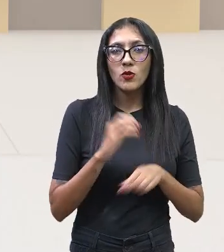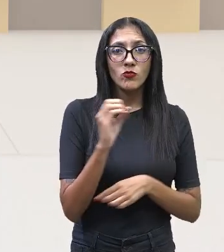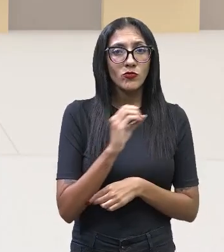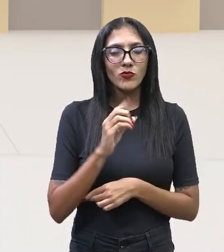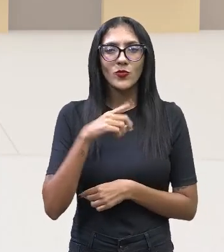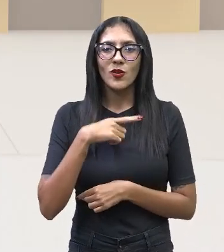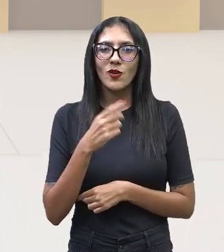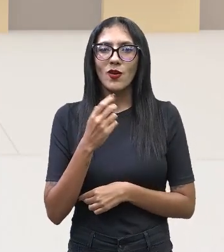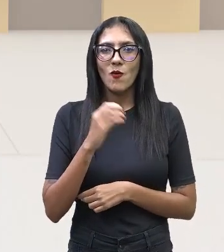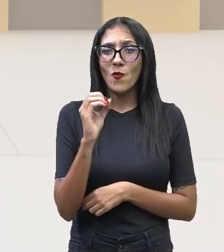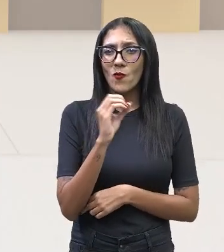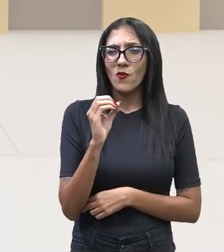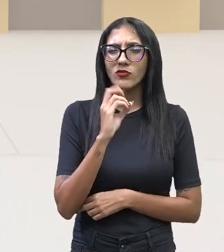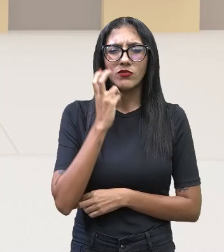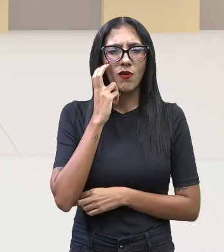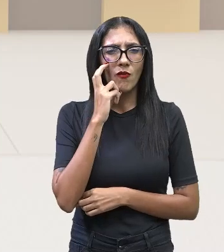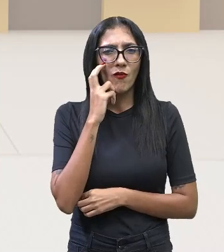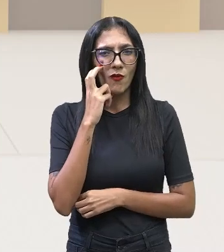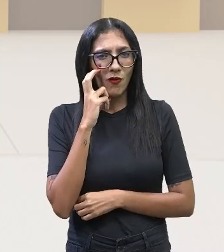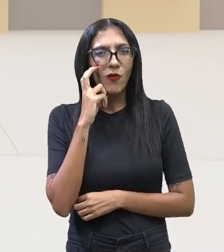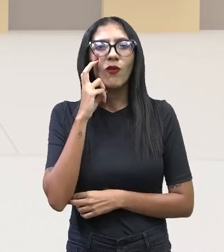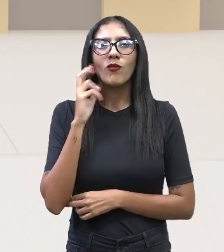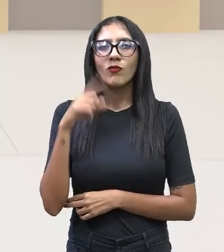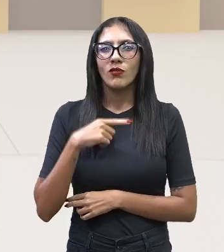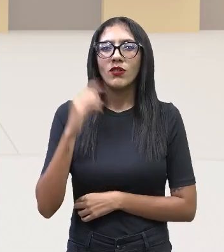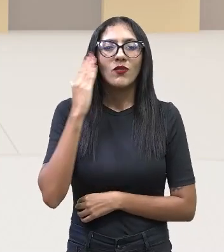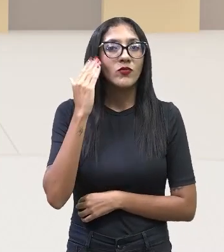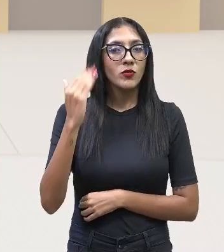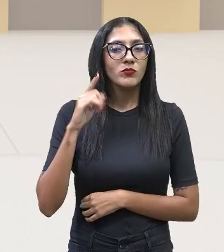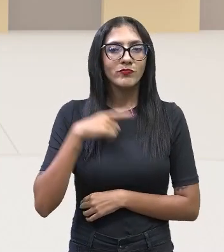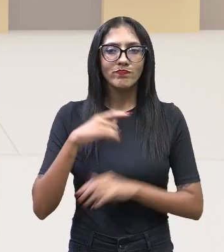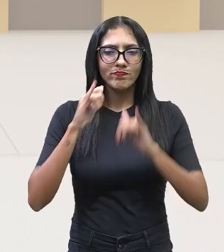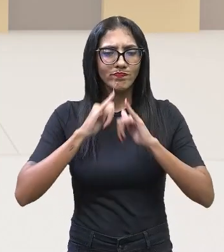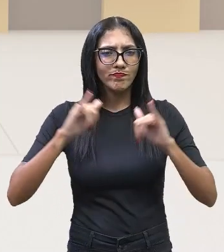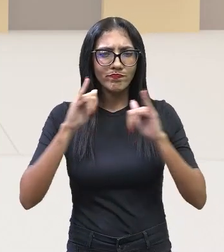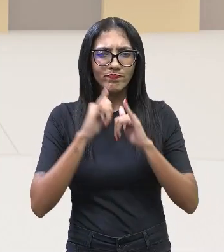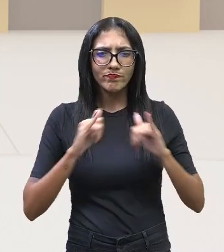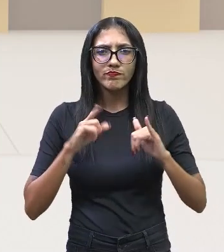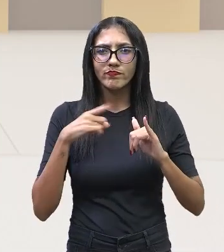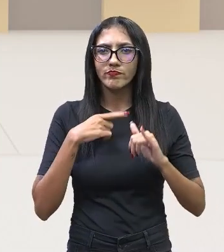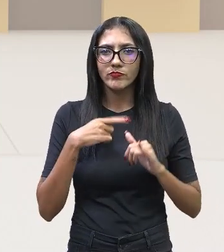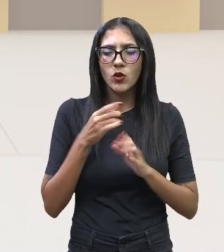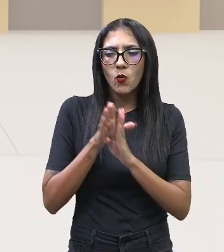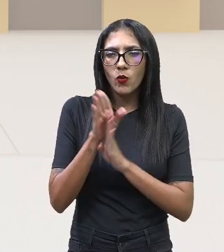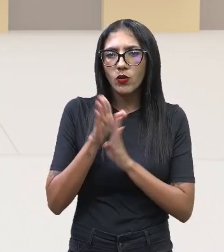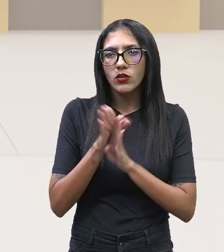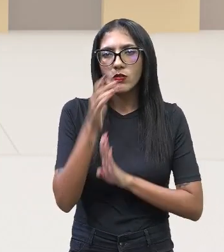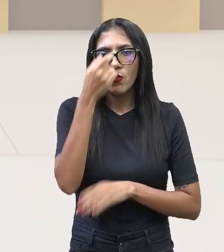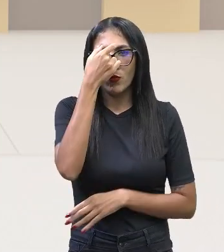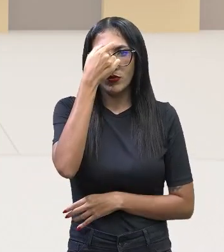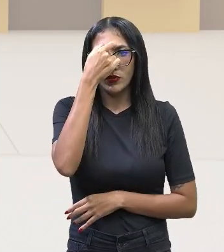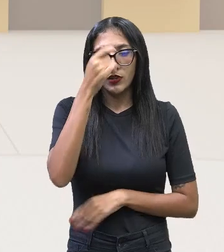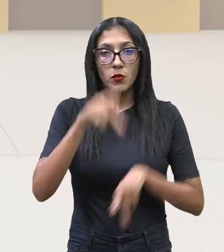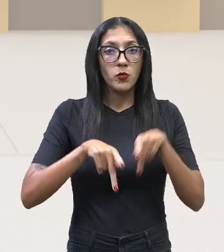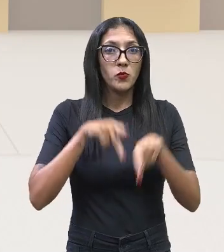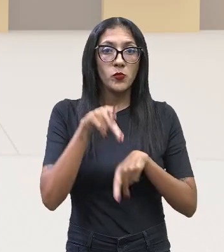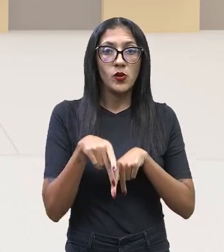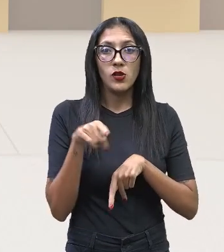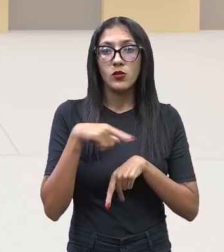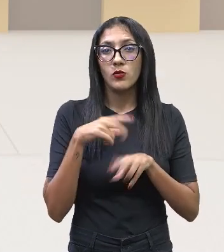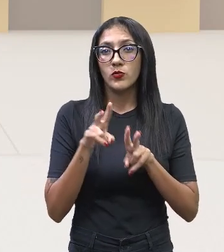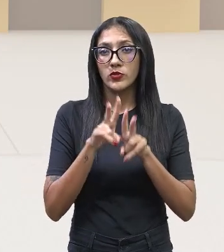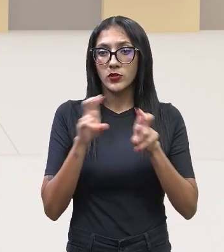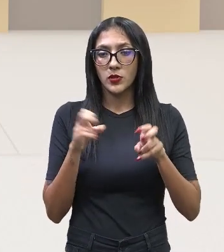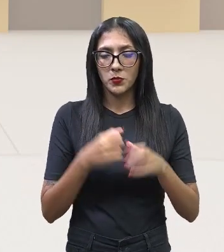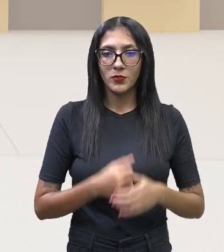rosa. O famoso outubro rosa, né? Outubro rosa, né? Então, é uma campanha que serve para conscientizar a população sobre essa doença. E